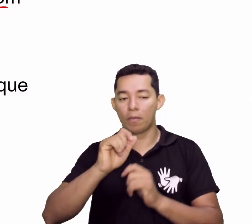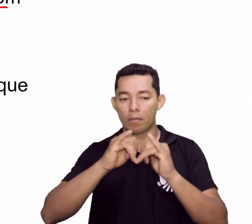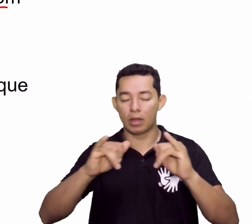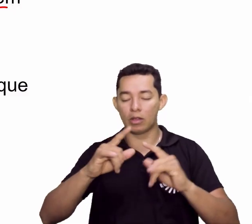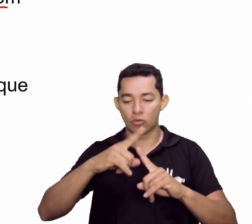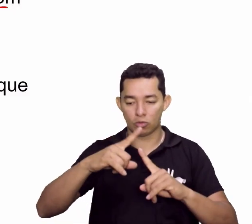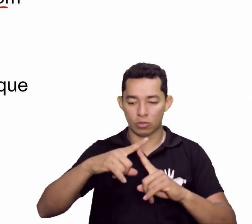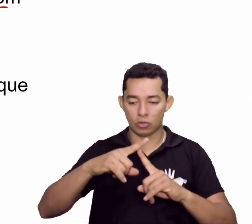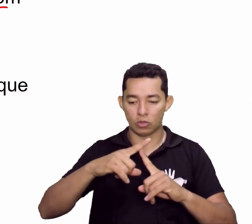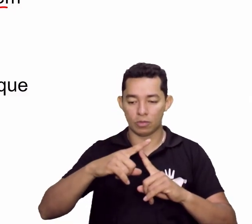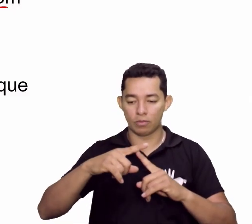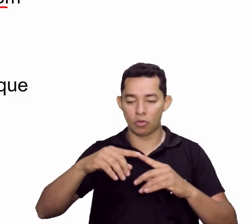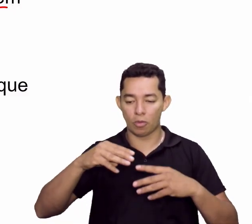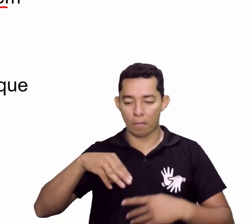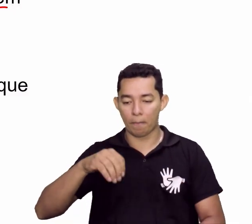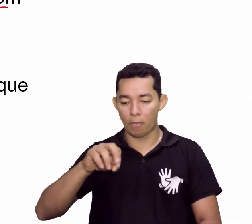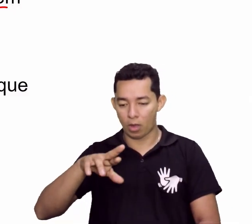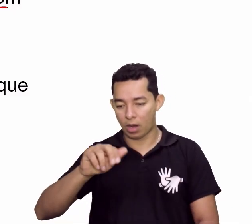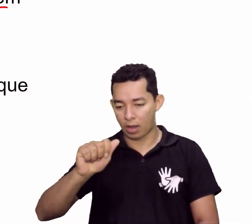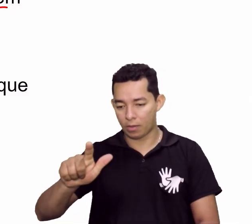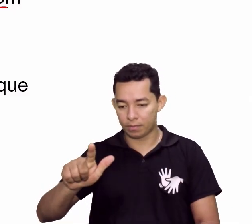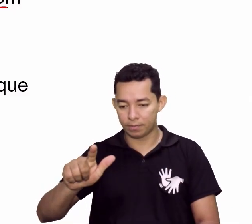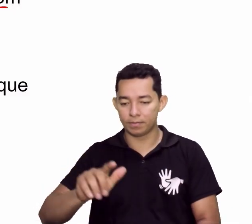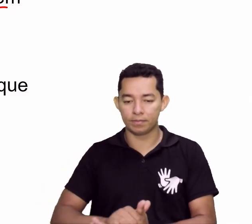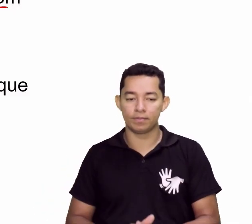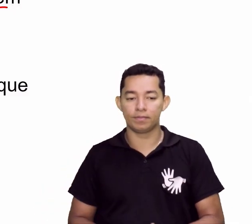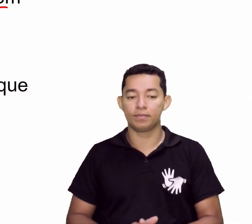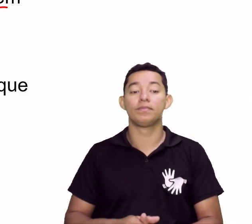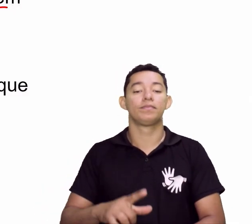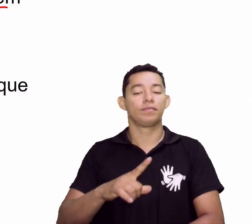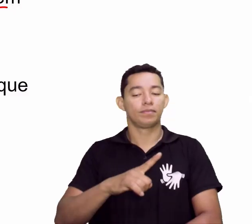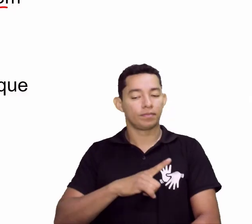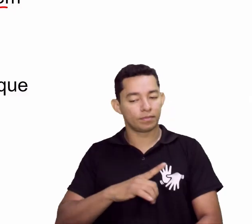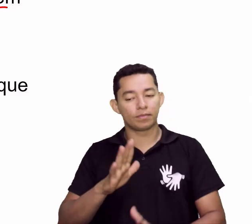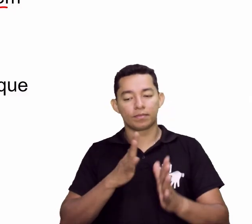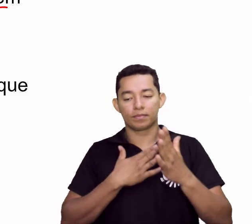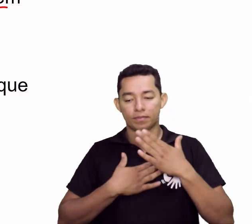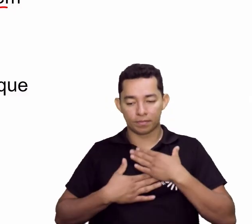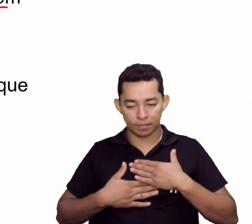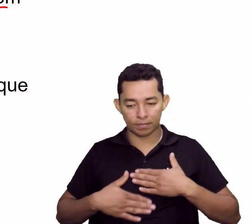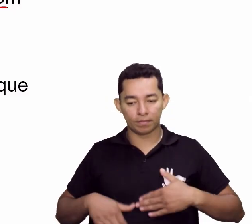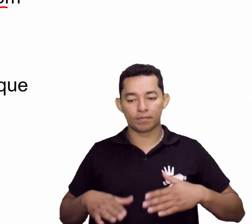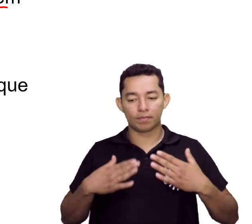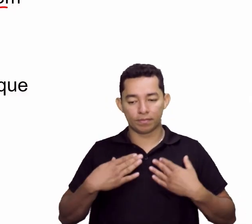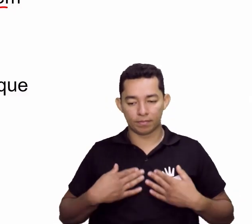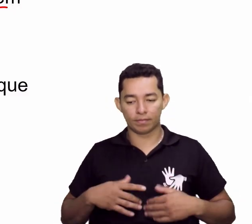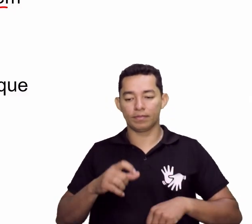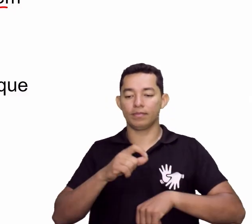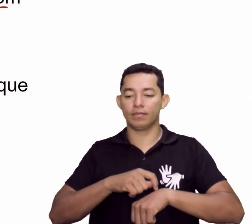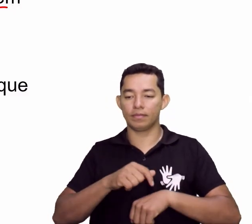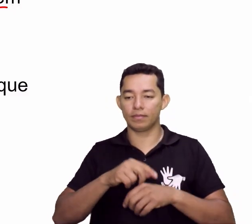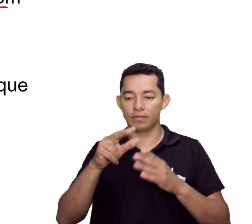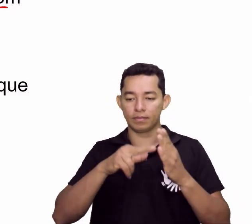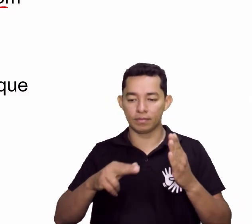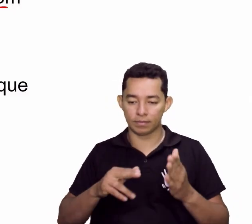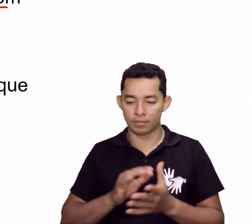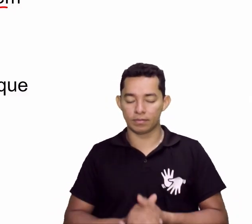Olha aí, gente, uma boa leitura, tenha calma na hora de ler, tá bom? Tenha sossego,